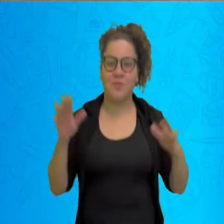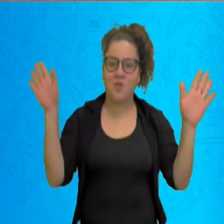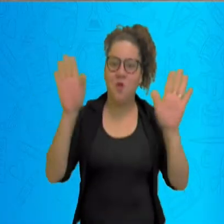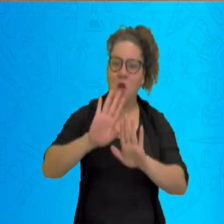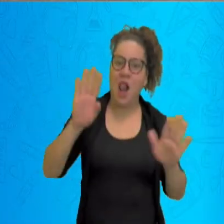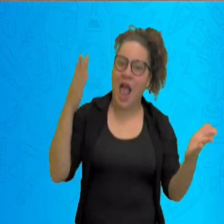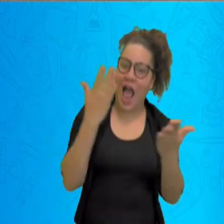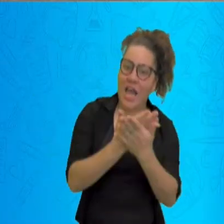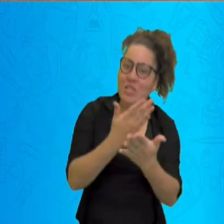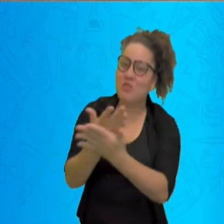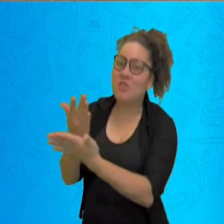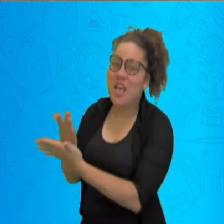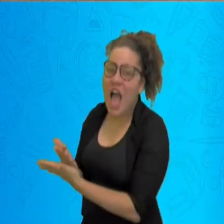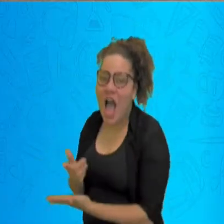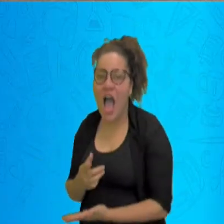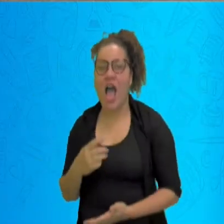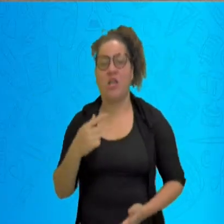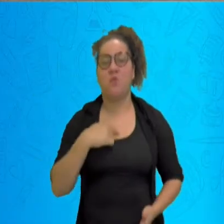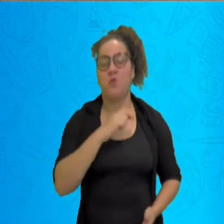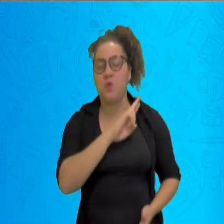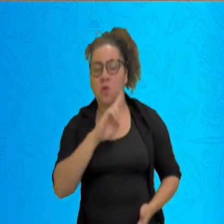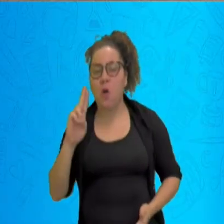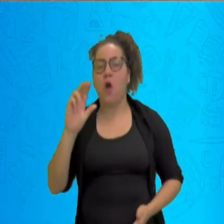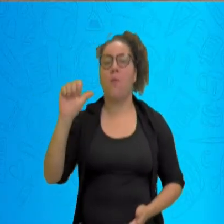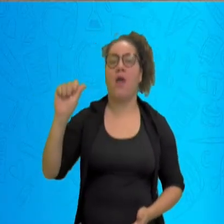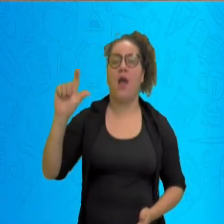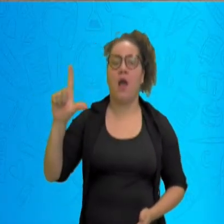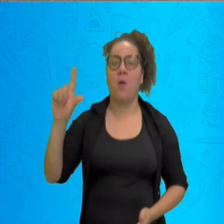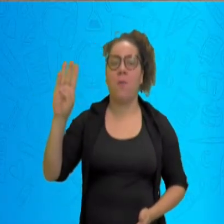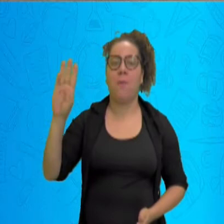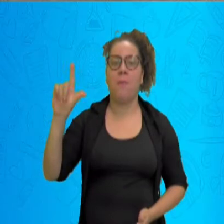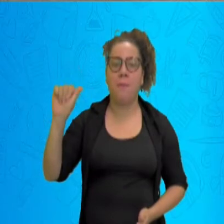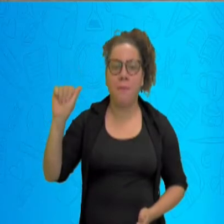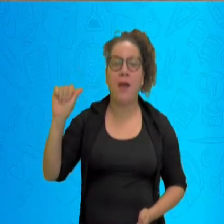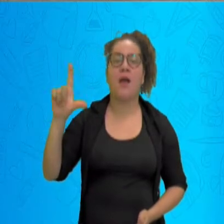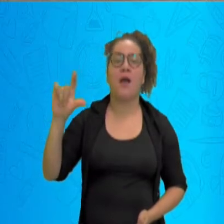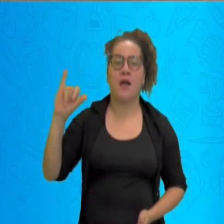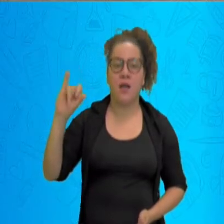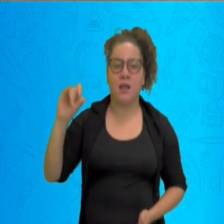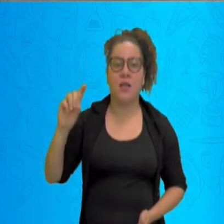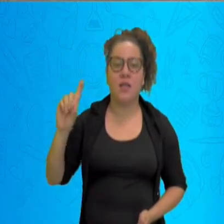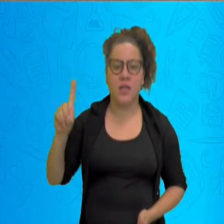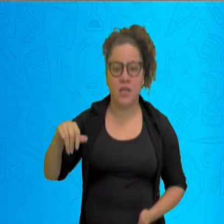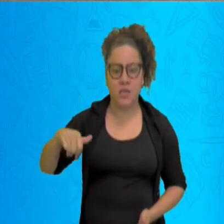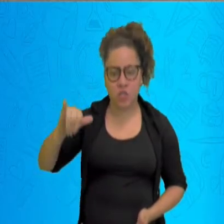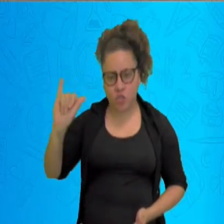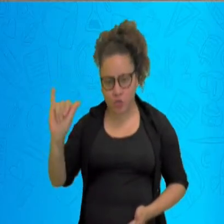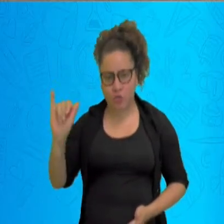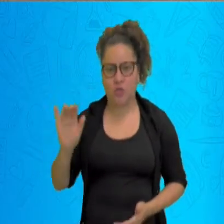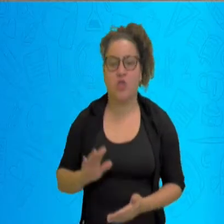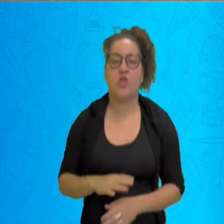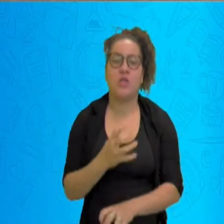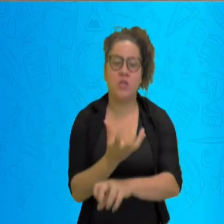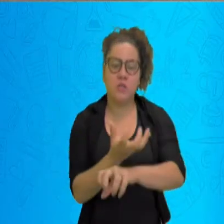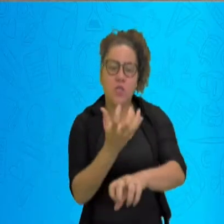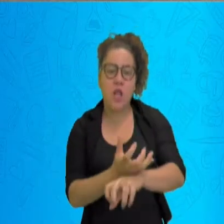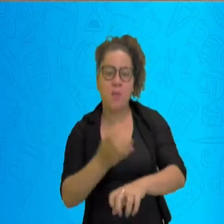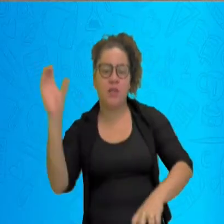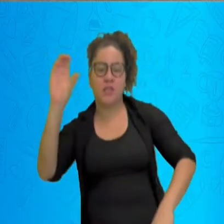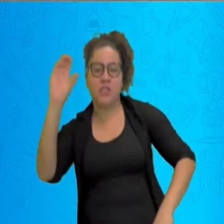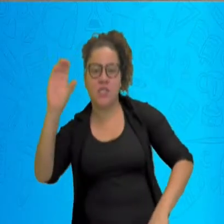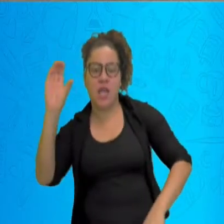Olá, estudantes! Eu sou a professora Albalide, do componente curricular de Ciências.